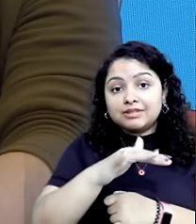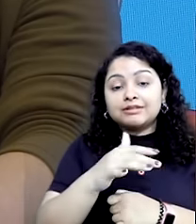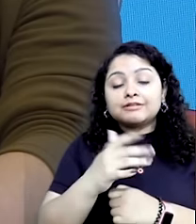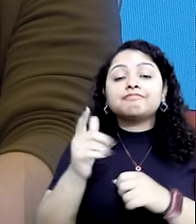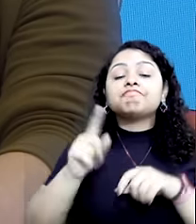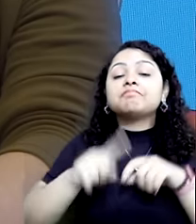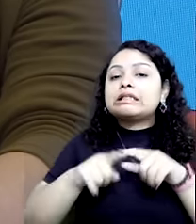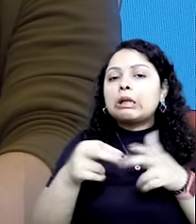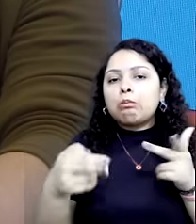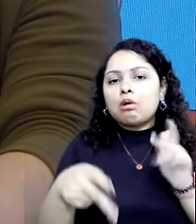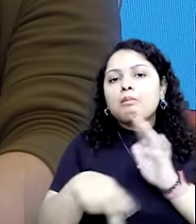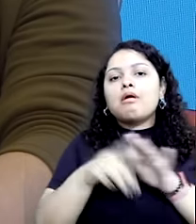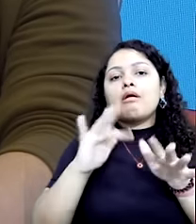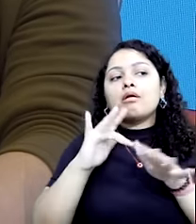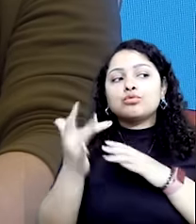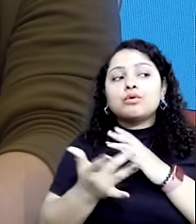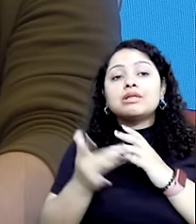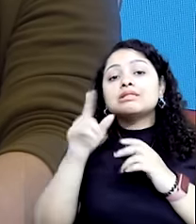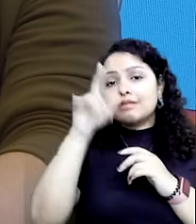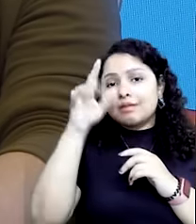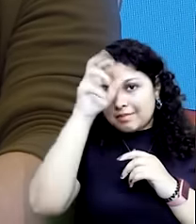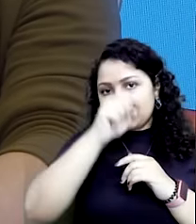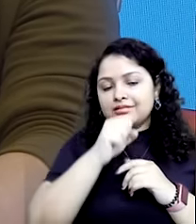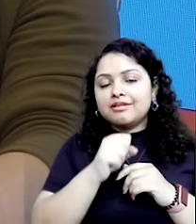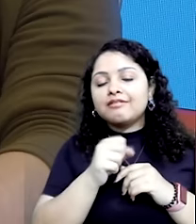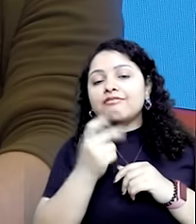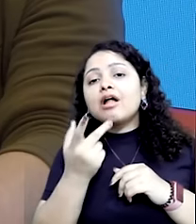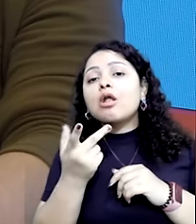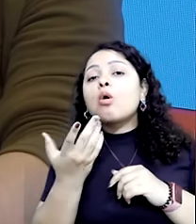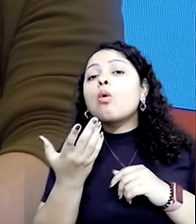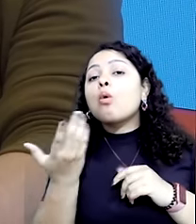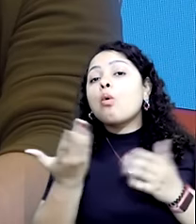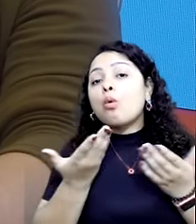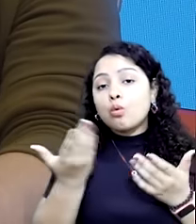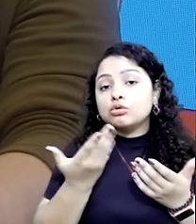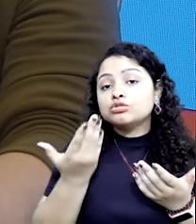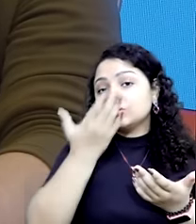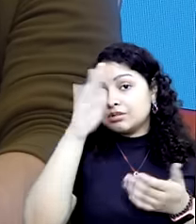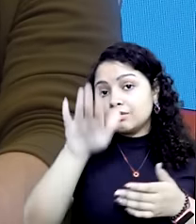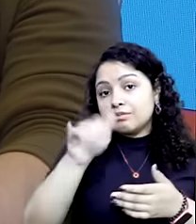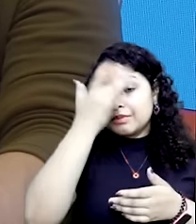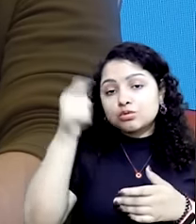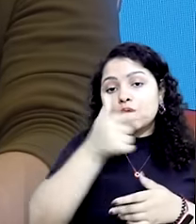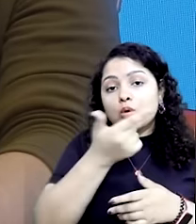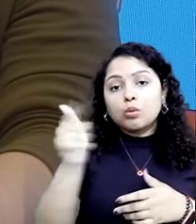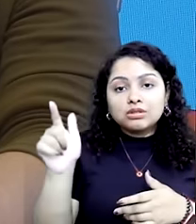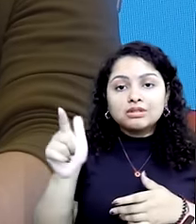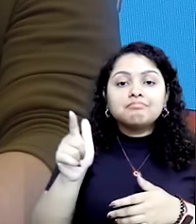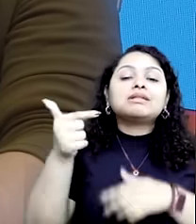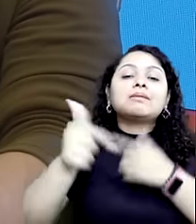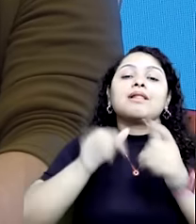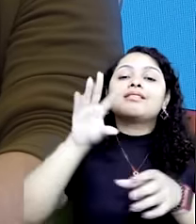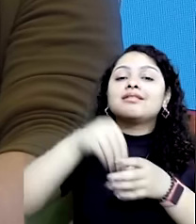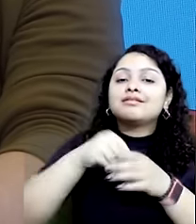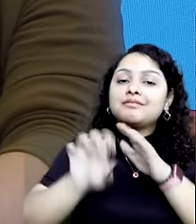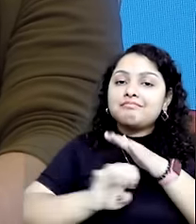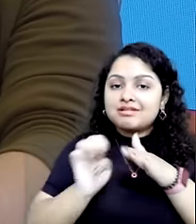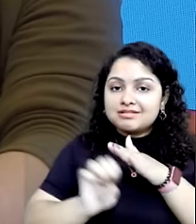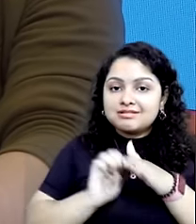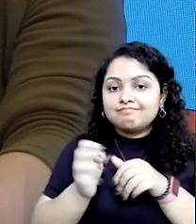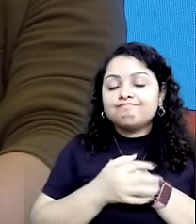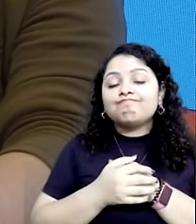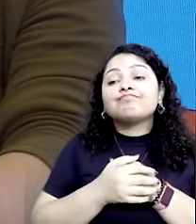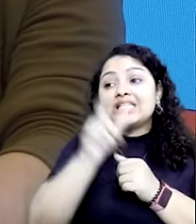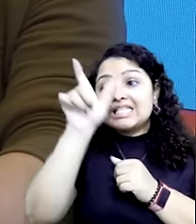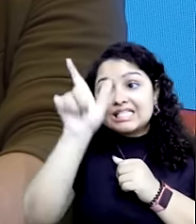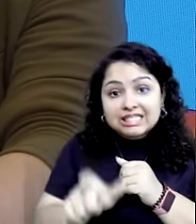contratei uma outra pessoa para fazer uma outra função minha na empresa e essa função eu vi que eu né tenho tenho que fazer e